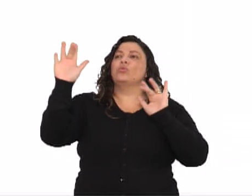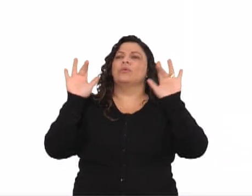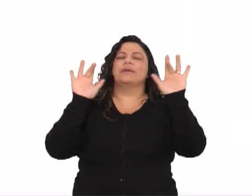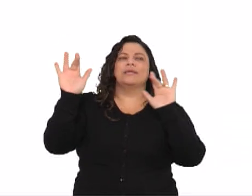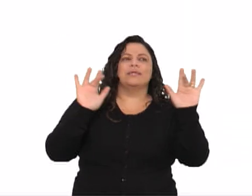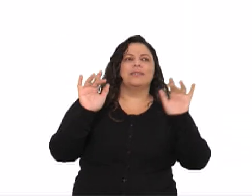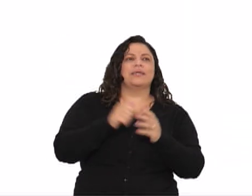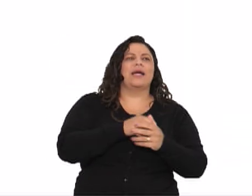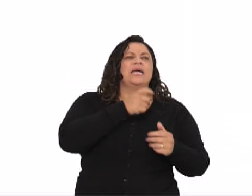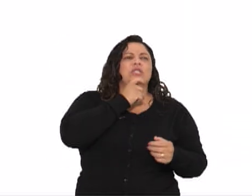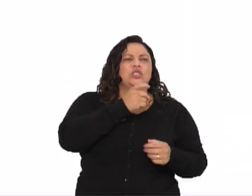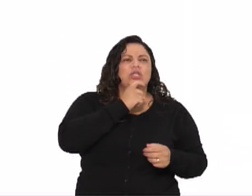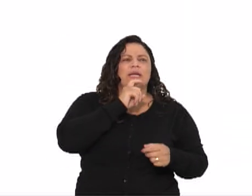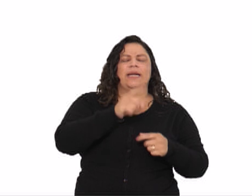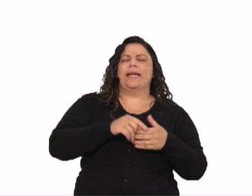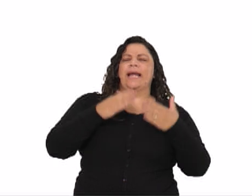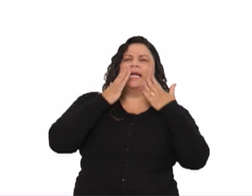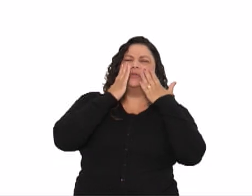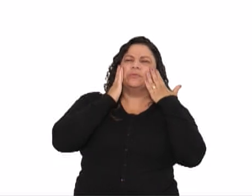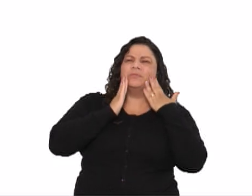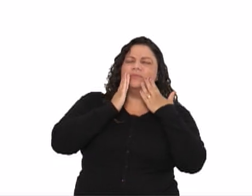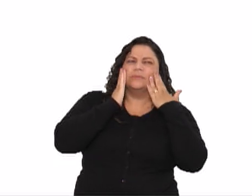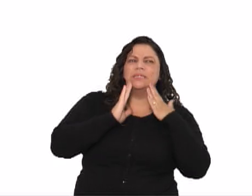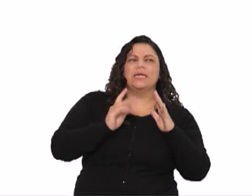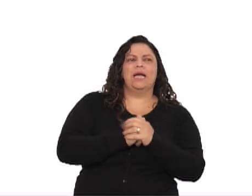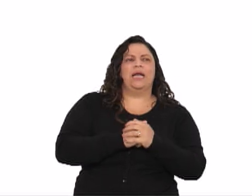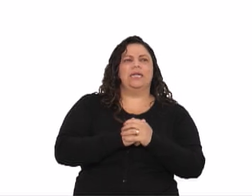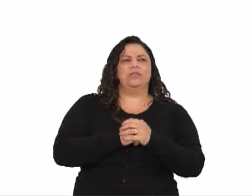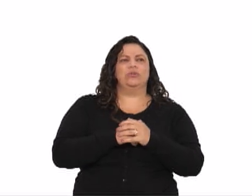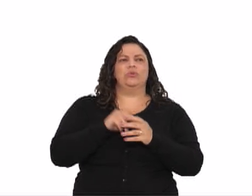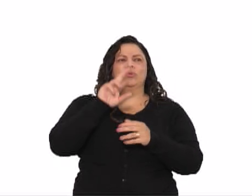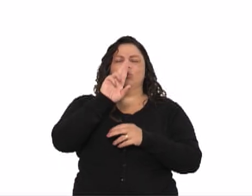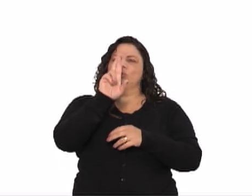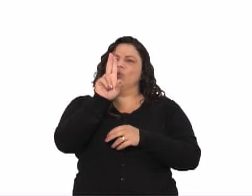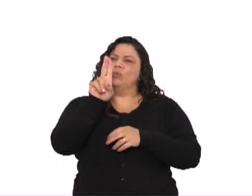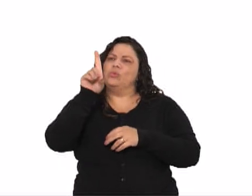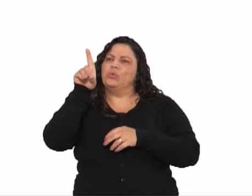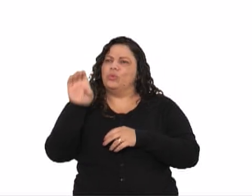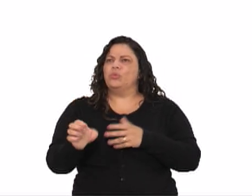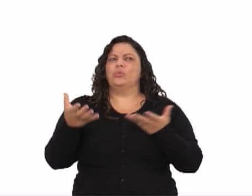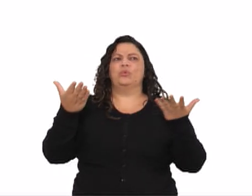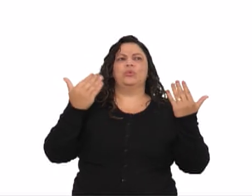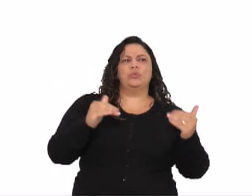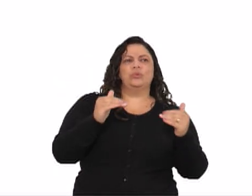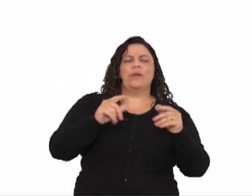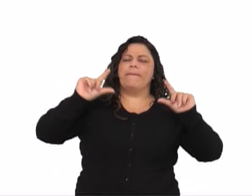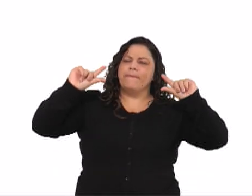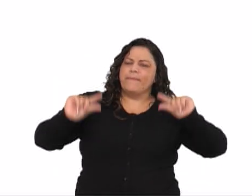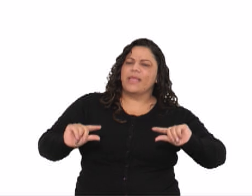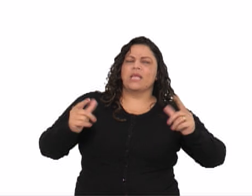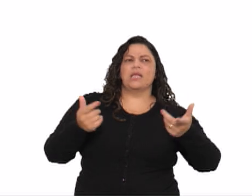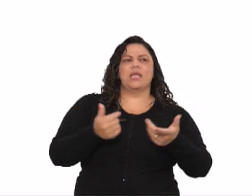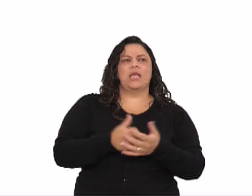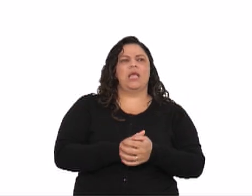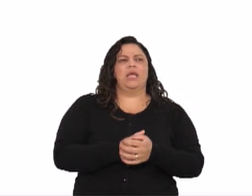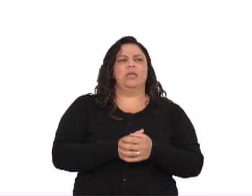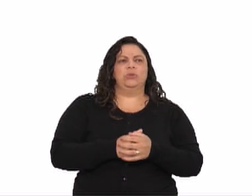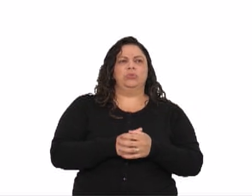quickly. E a number 6, a gente tinha ali Beth loves art and craft. Então, a Beth